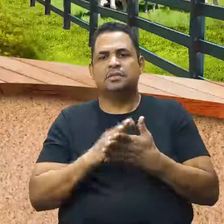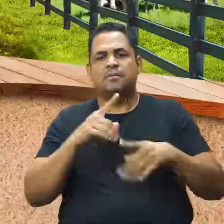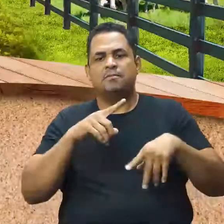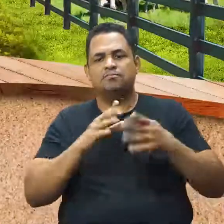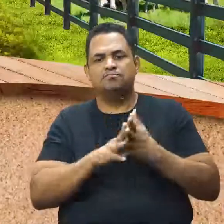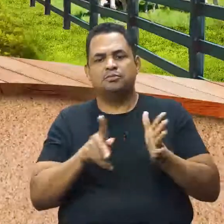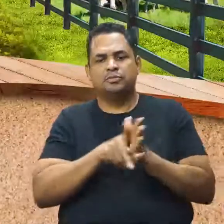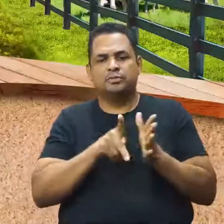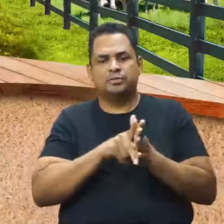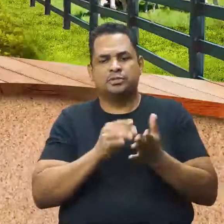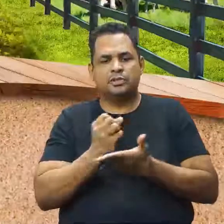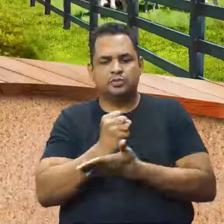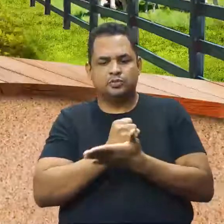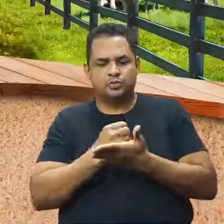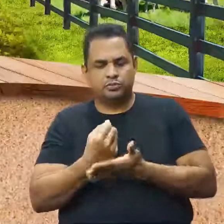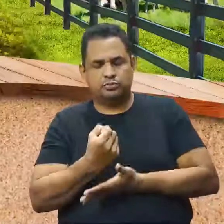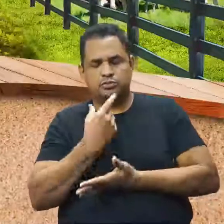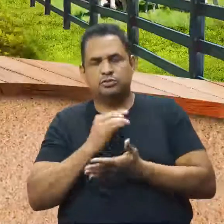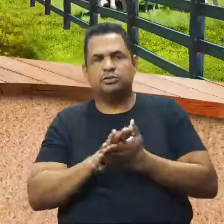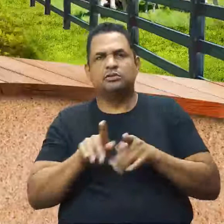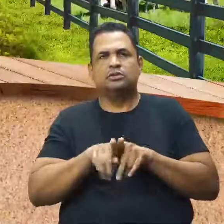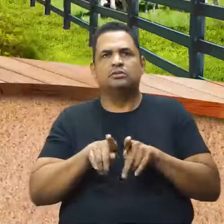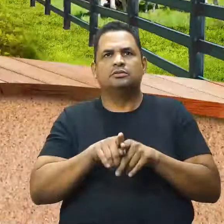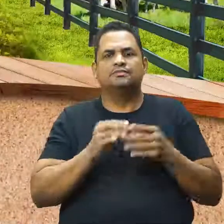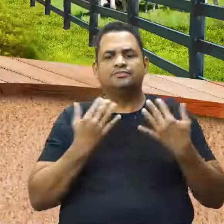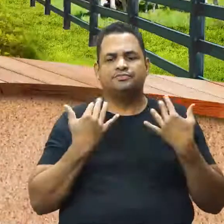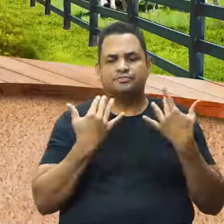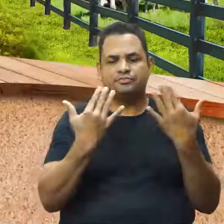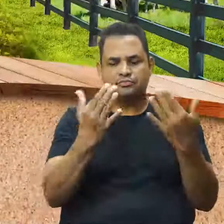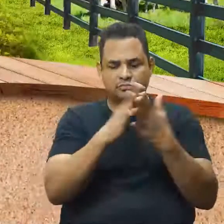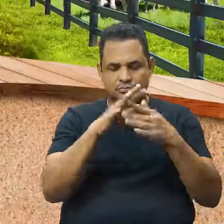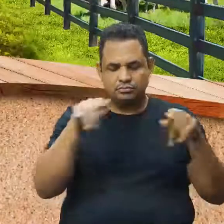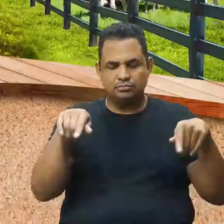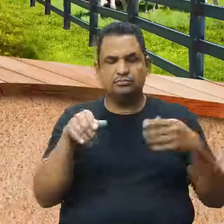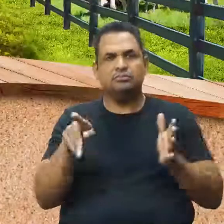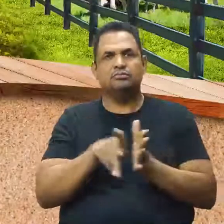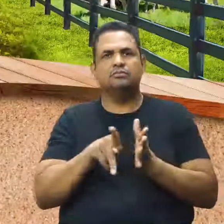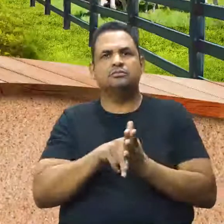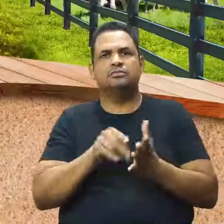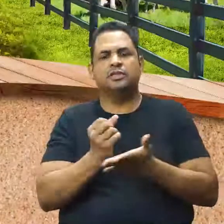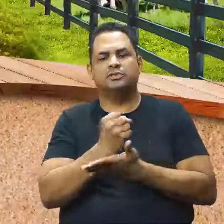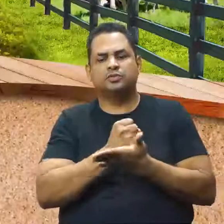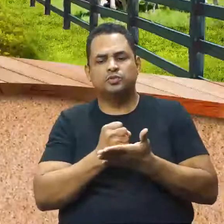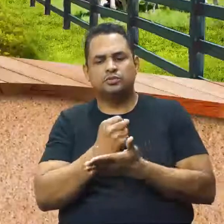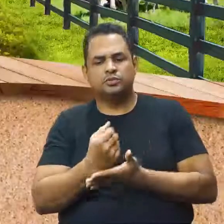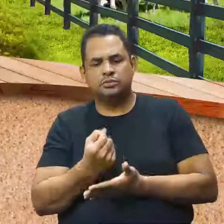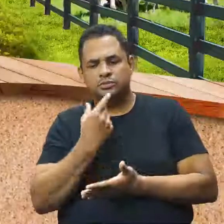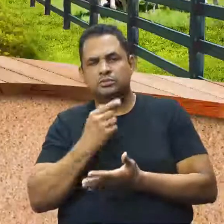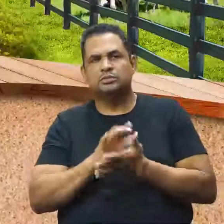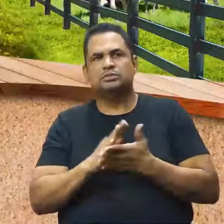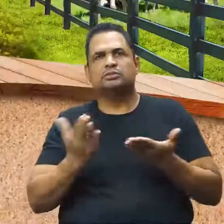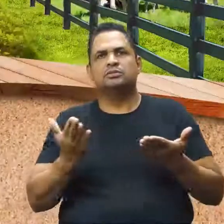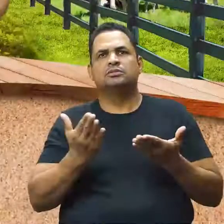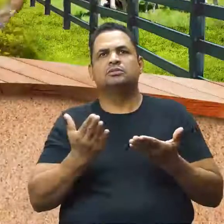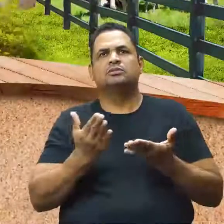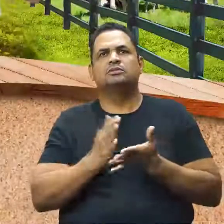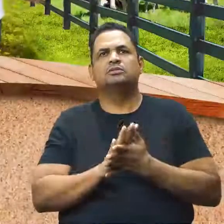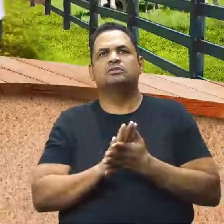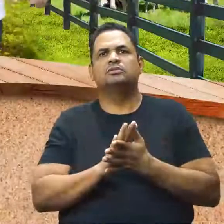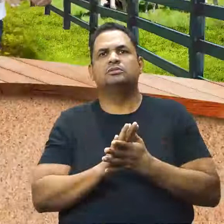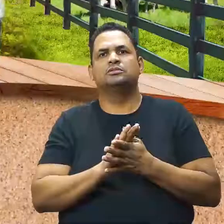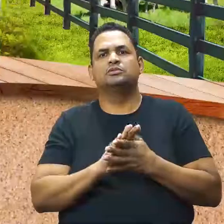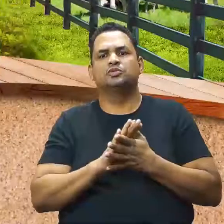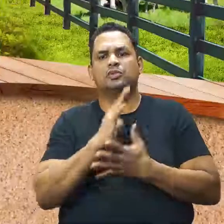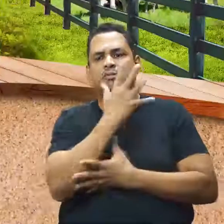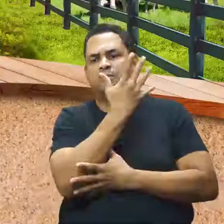medicinais. Tem pomares, né, que a gente tira árvores com propriedades medicinais. Então, isso tudo é